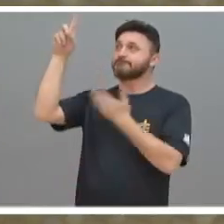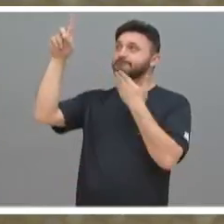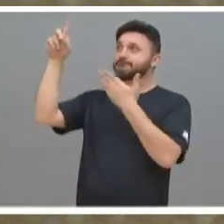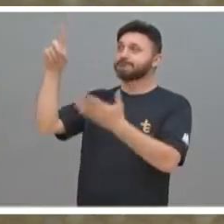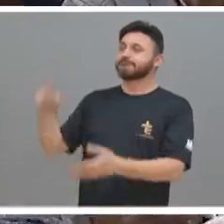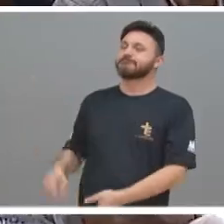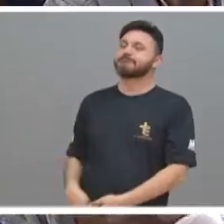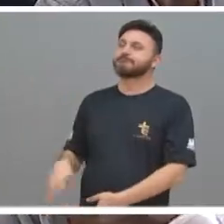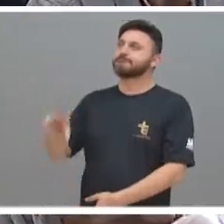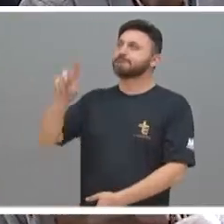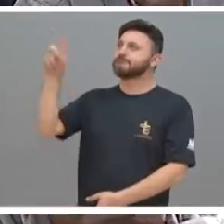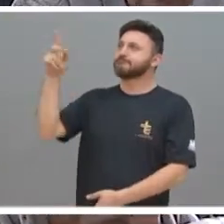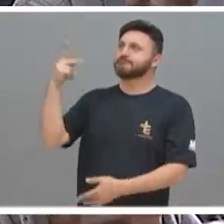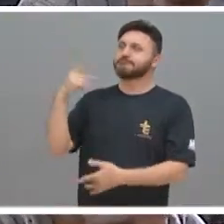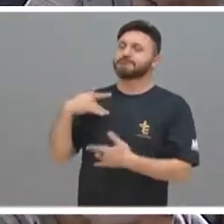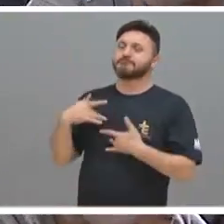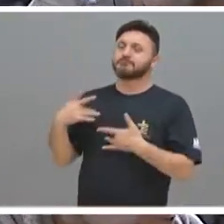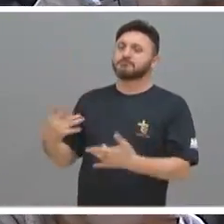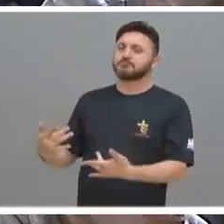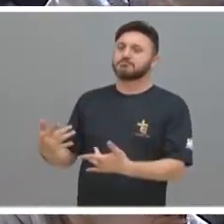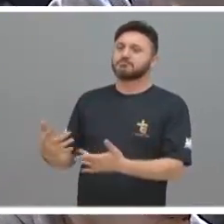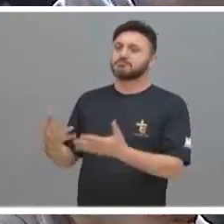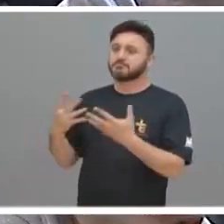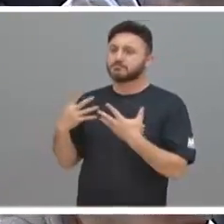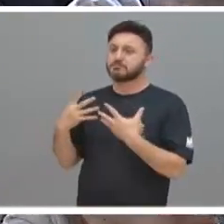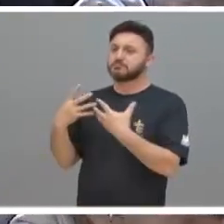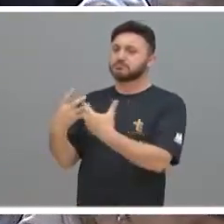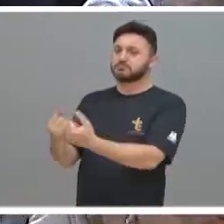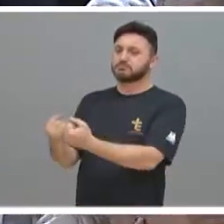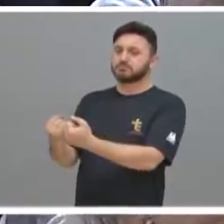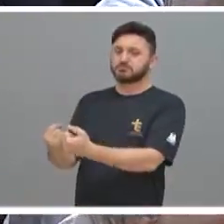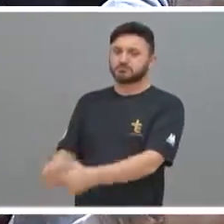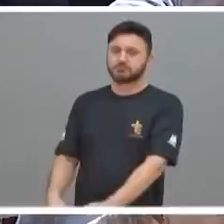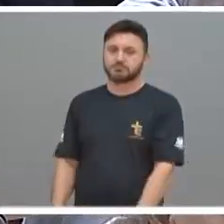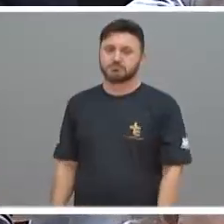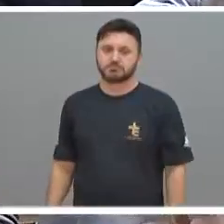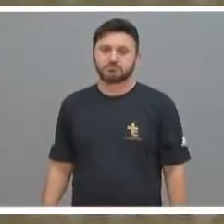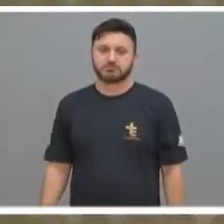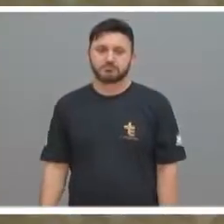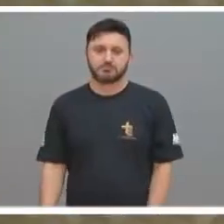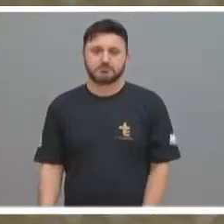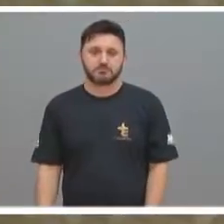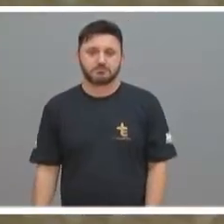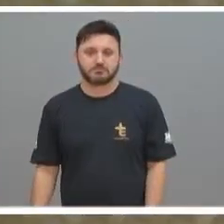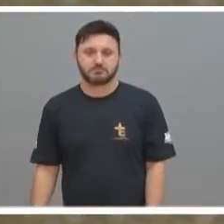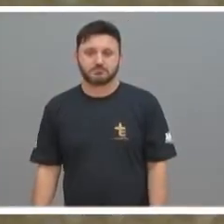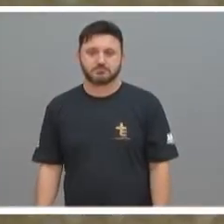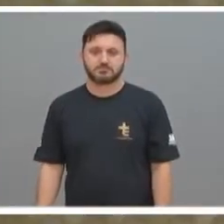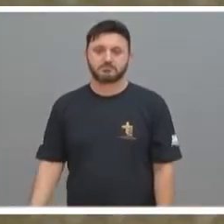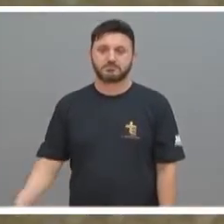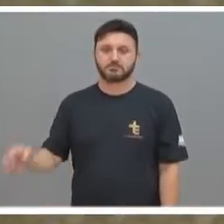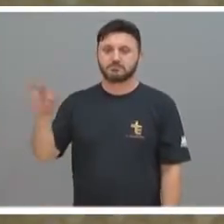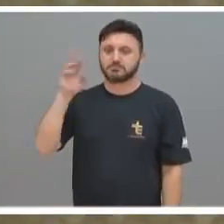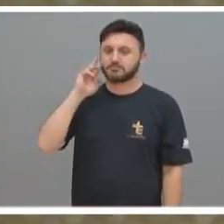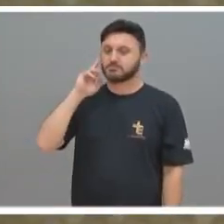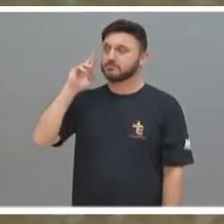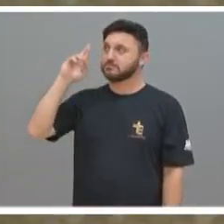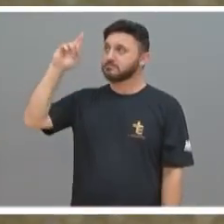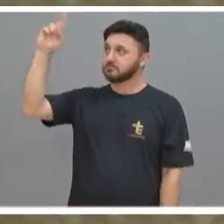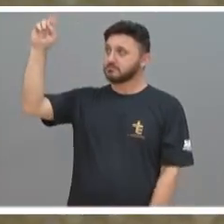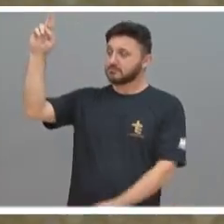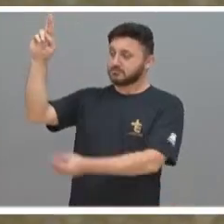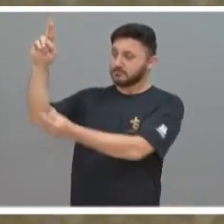pedimos. Em vossa misericórdia, atendei-nos, Senhor. Senhor,